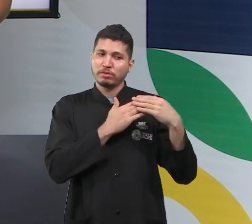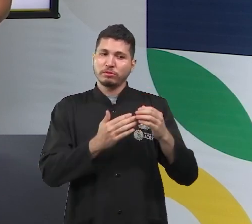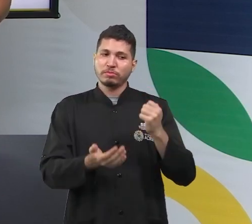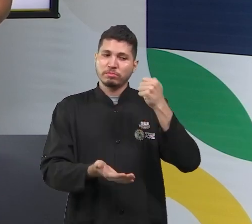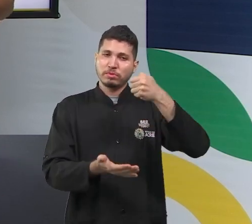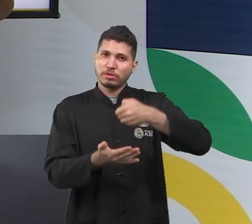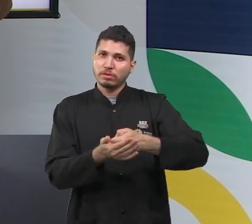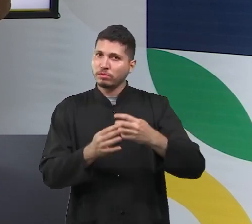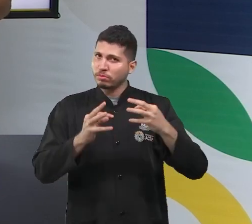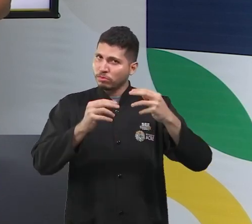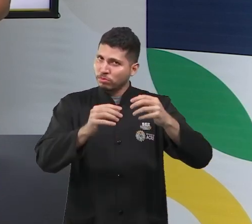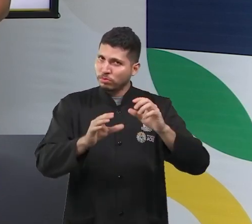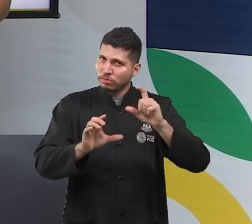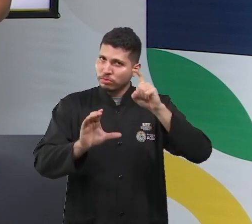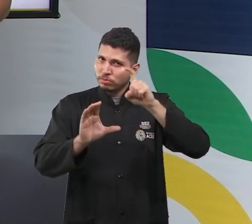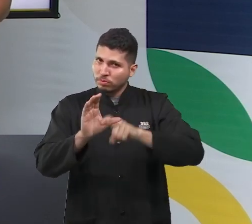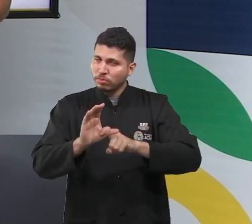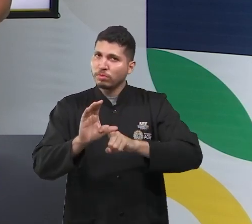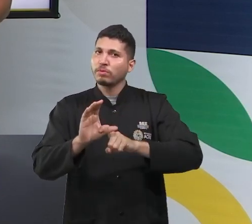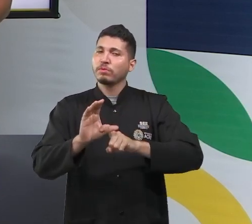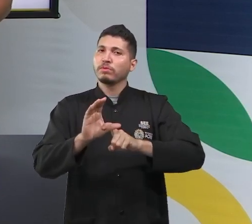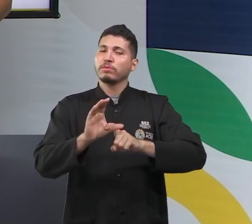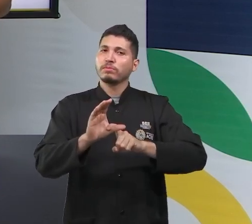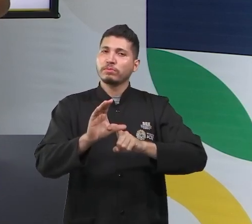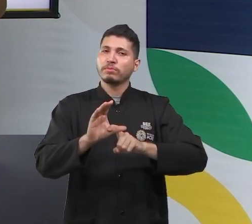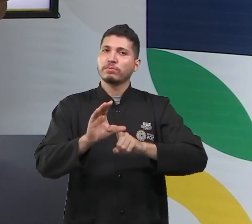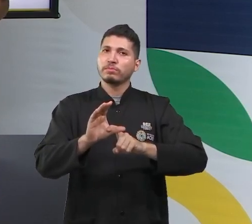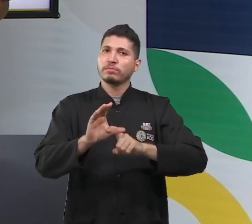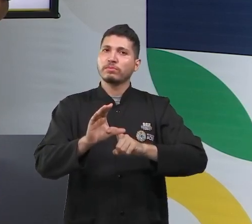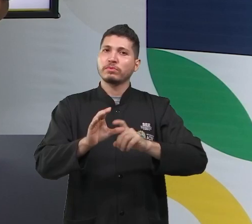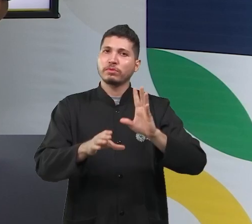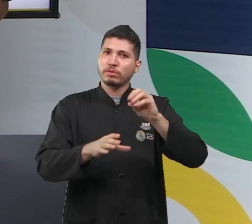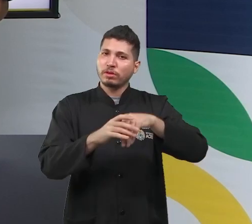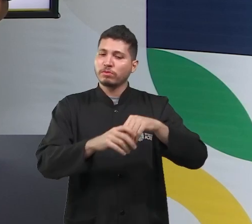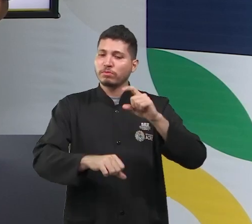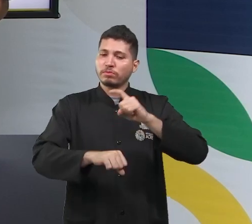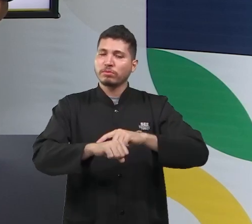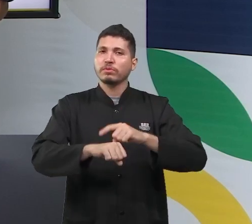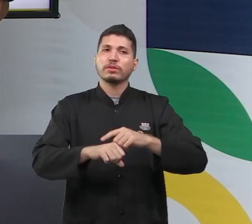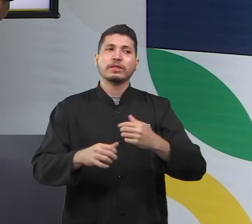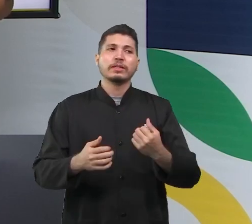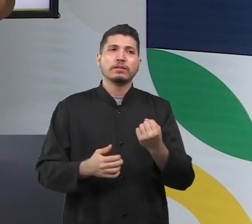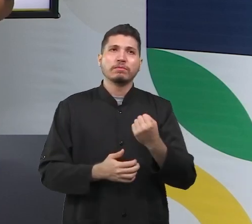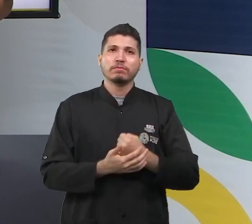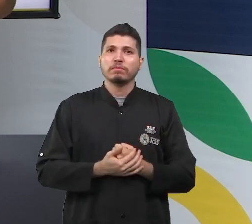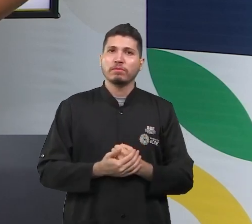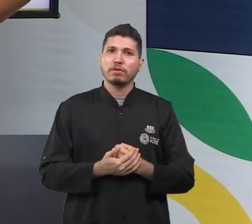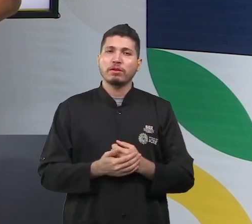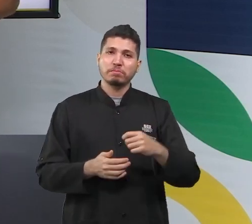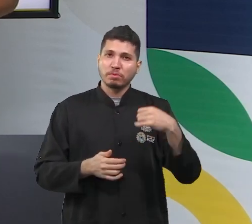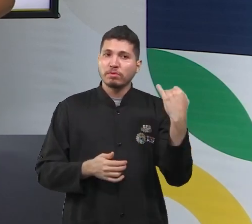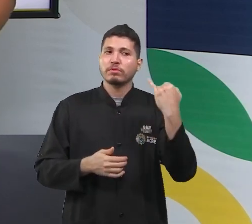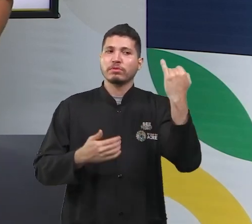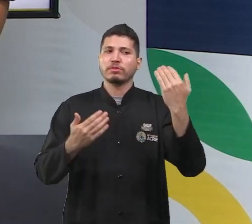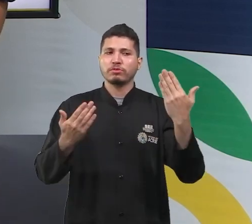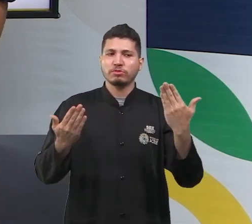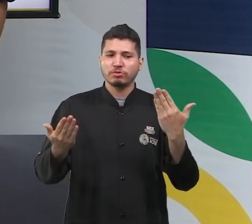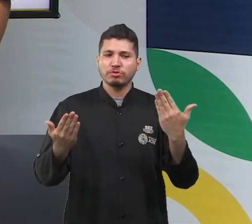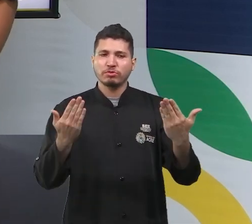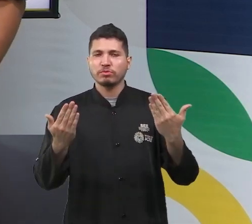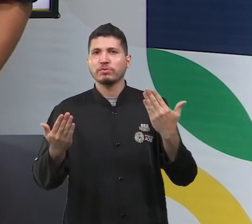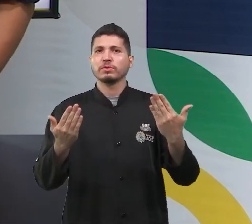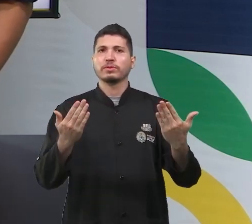real situação e analisar se o estilo de vida está dentro dos padrões financeiros, já é um grande passo para